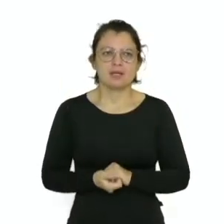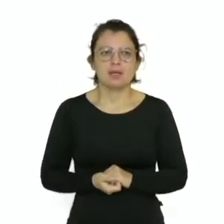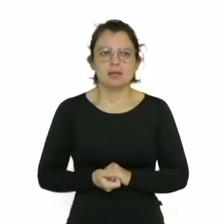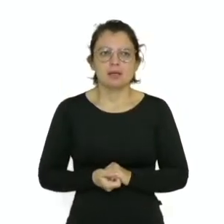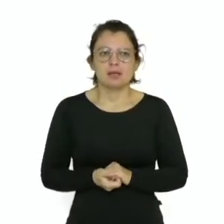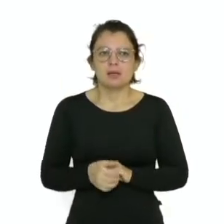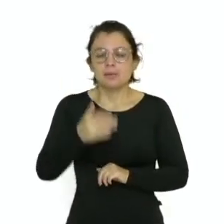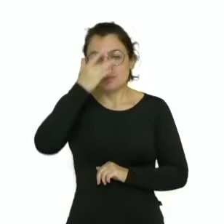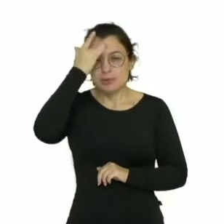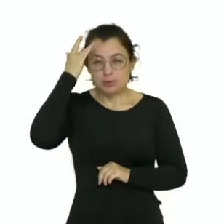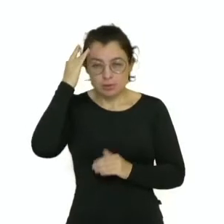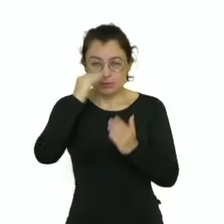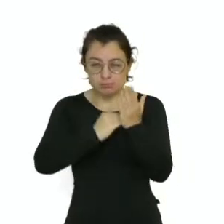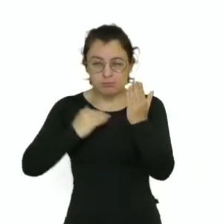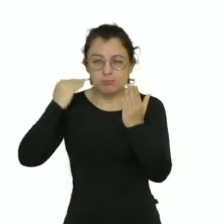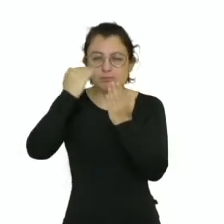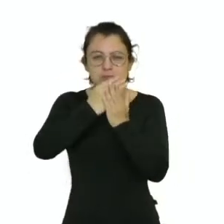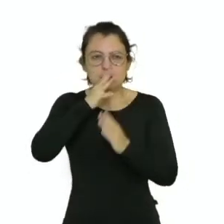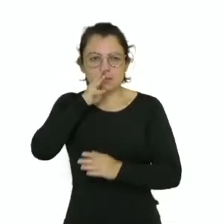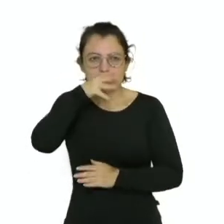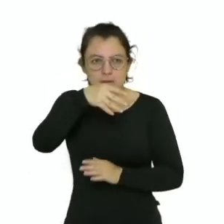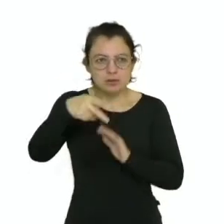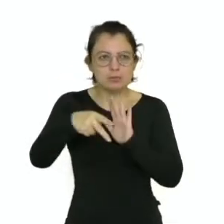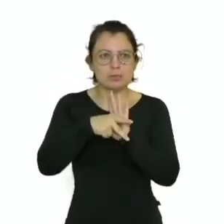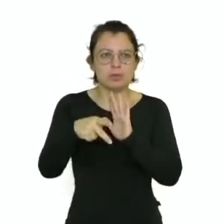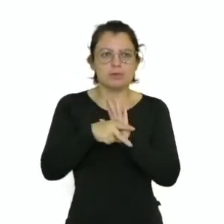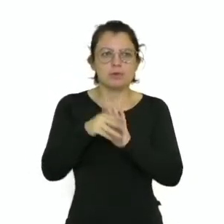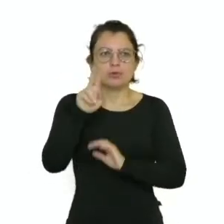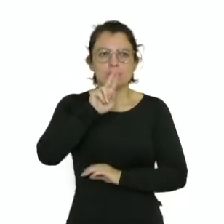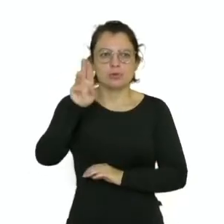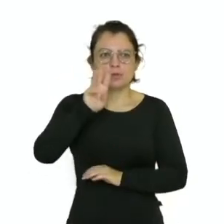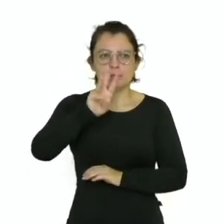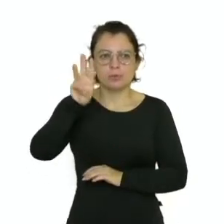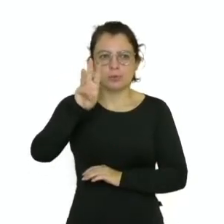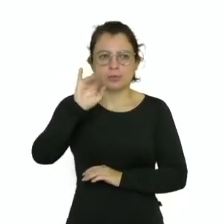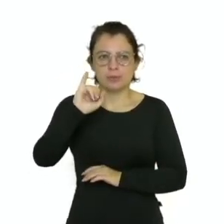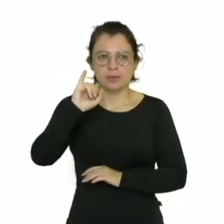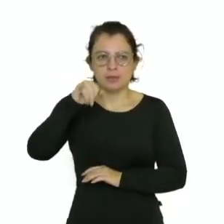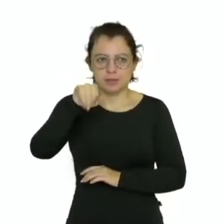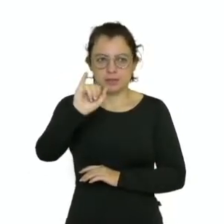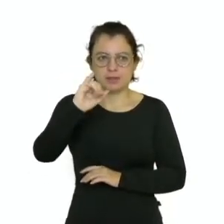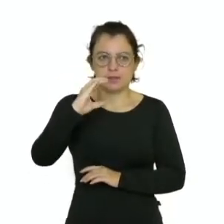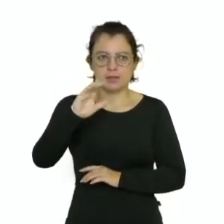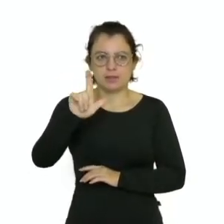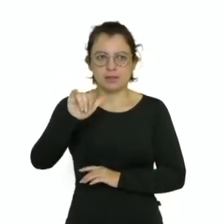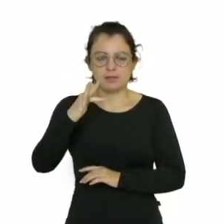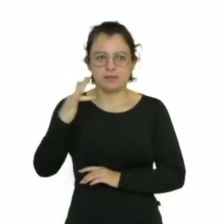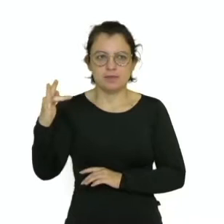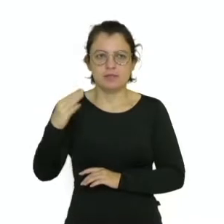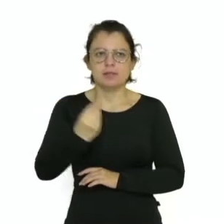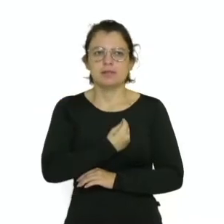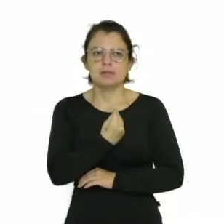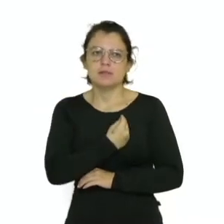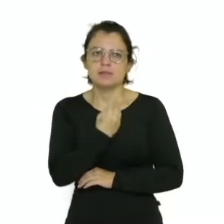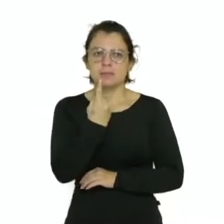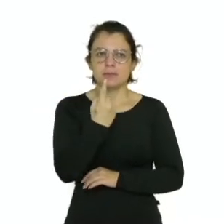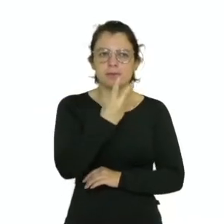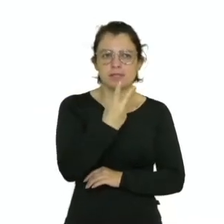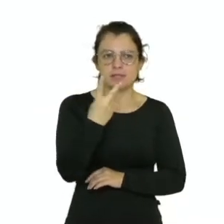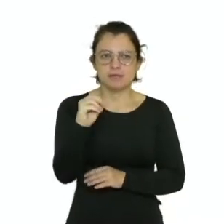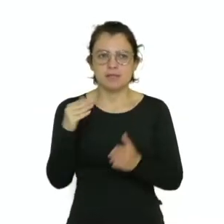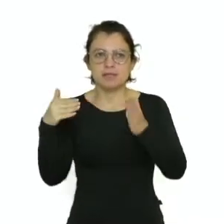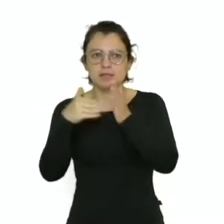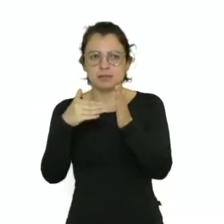os maiores críticos daquela época estavam Wycliffe, que viveu entre 1320 e